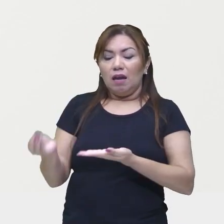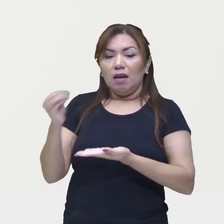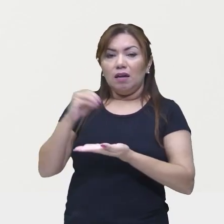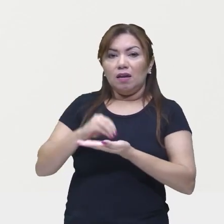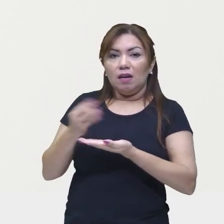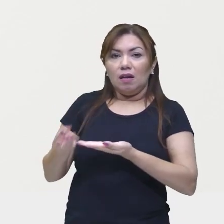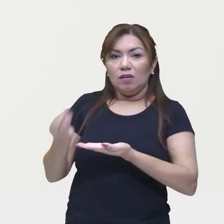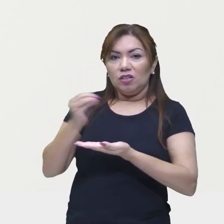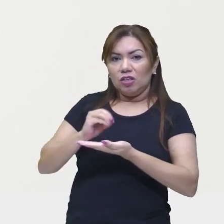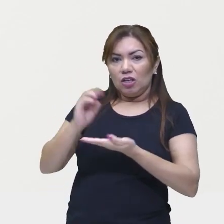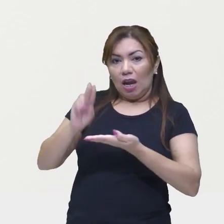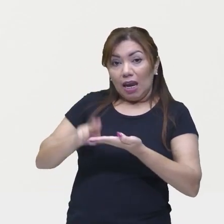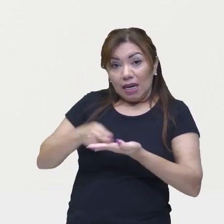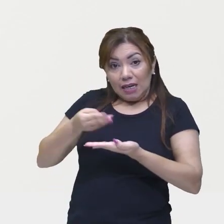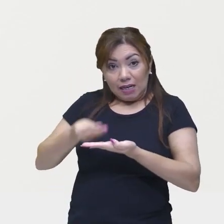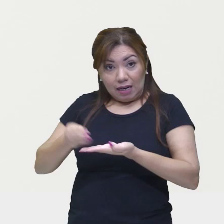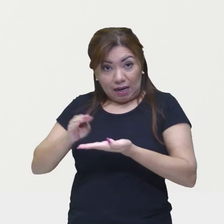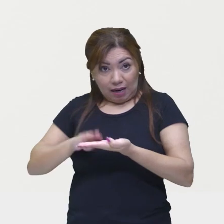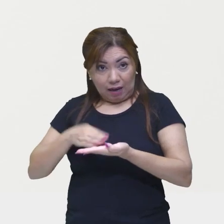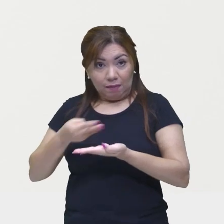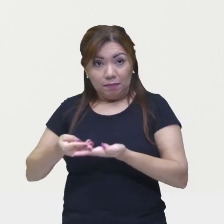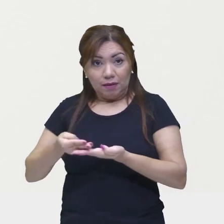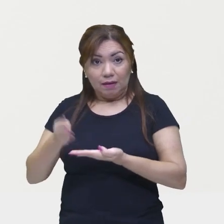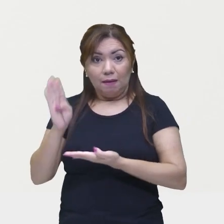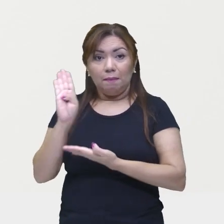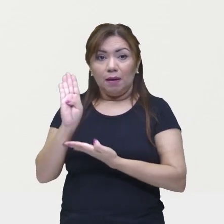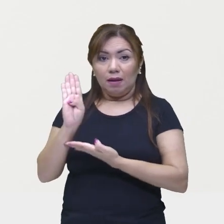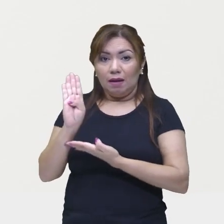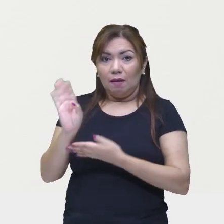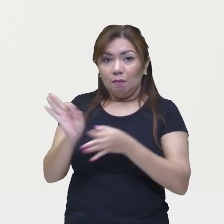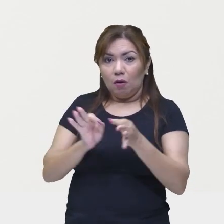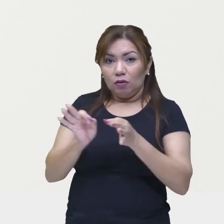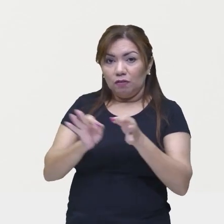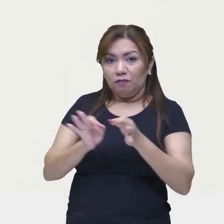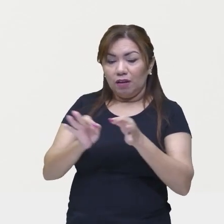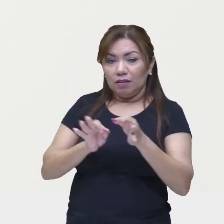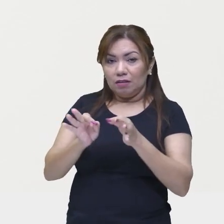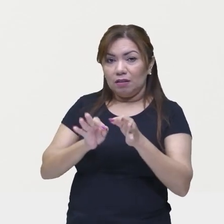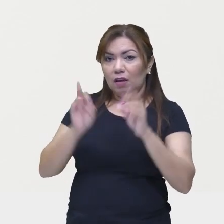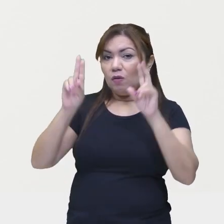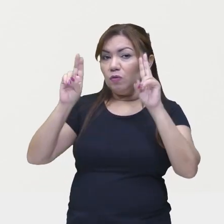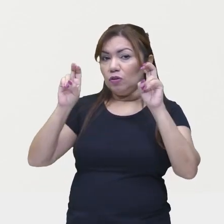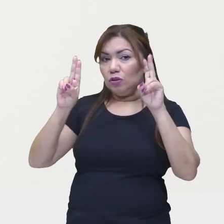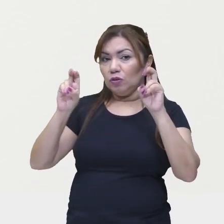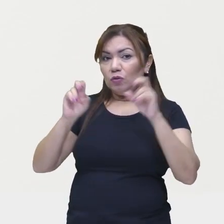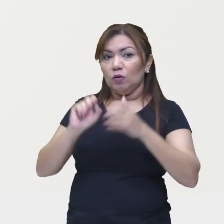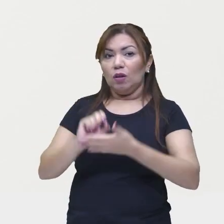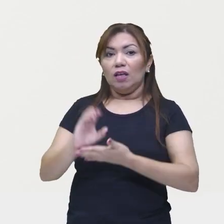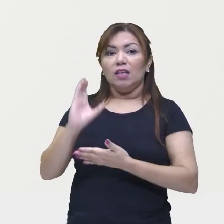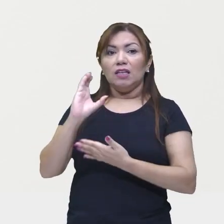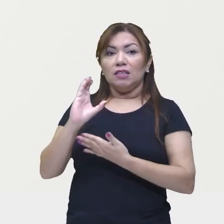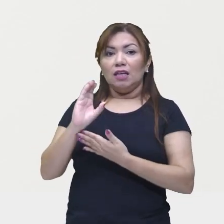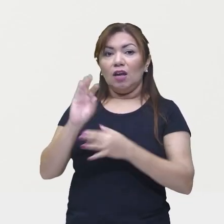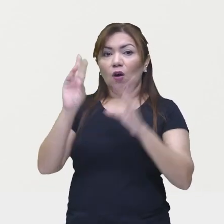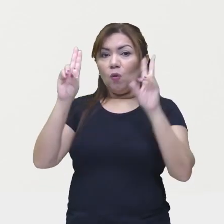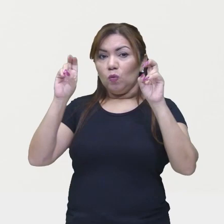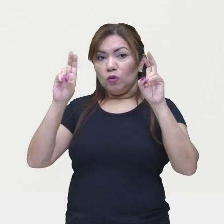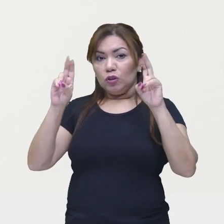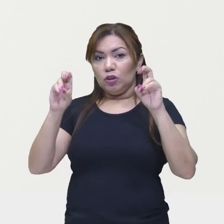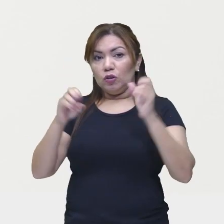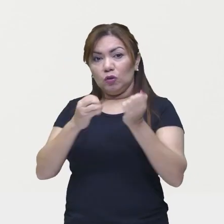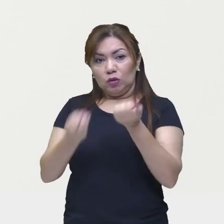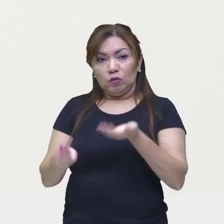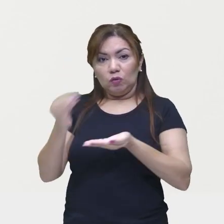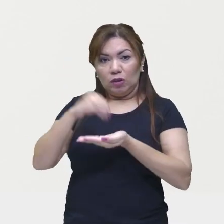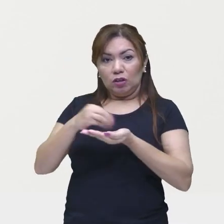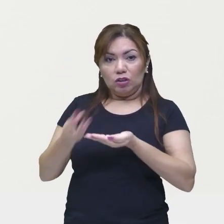Ingredientes e creme. Letra B. Modo de fazer e título. Letra C. Título